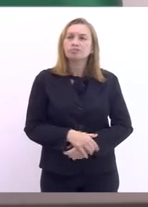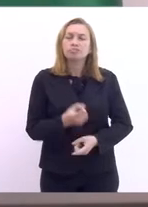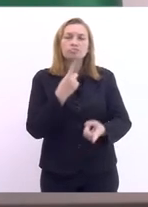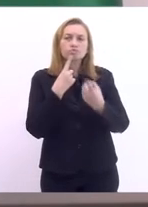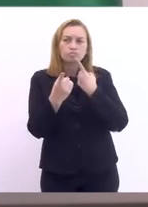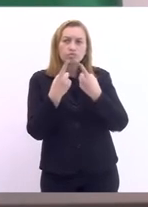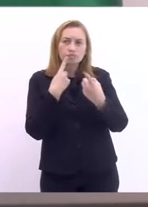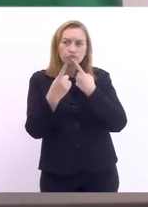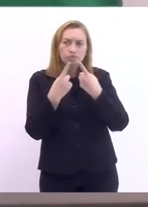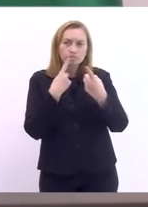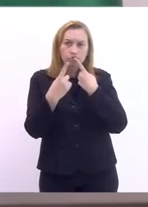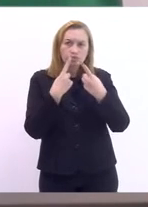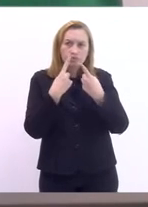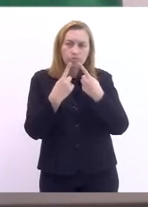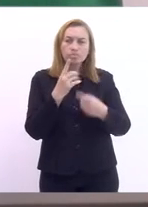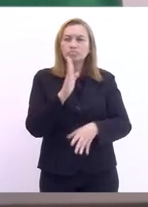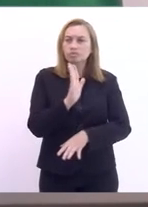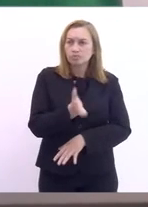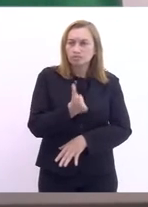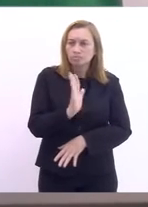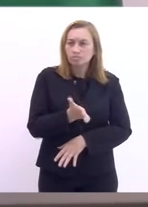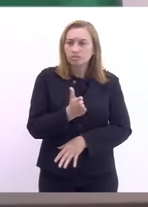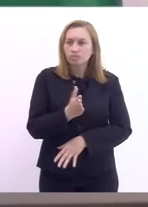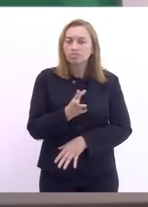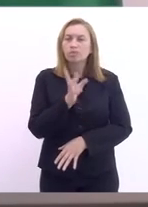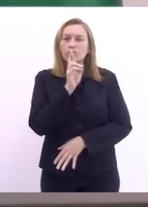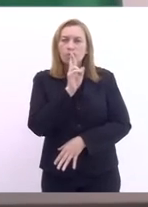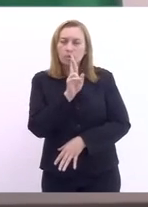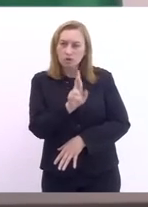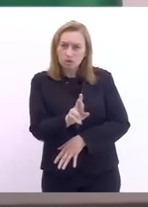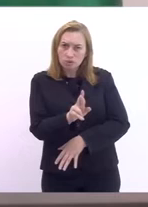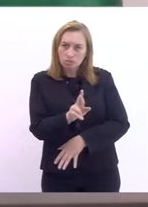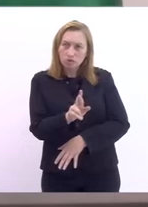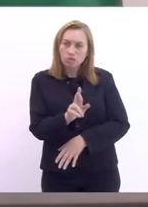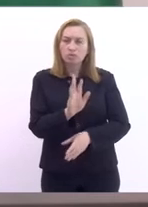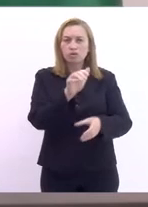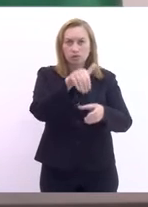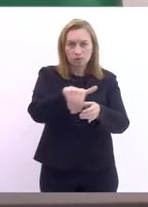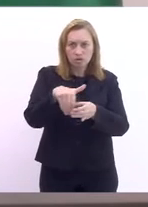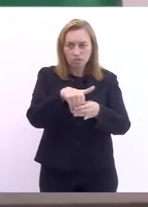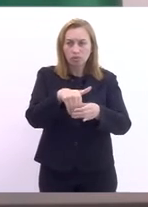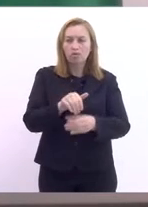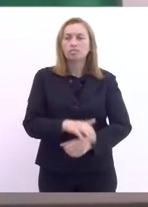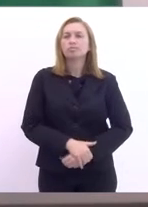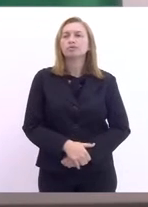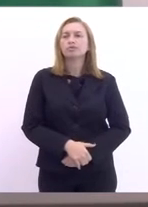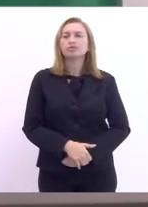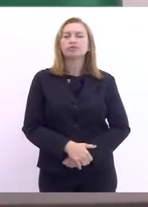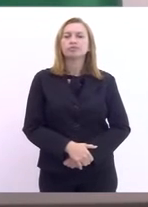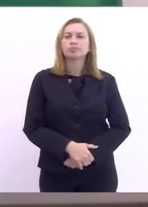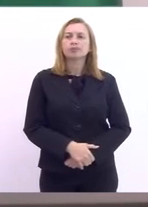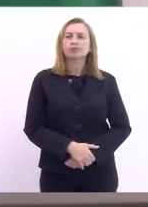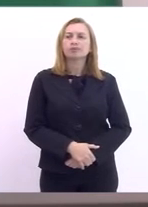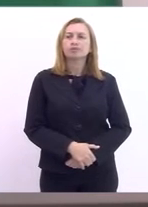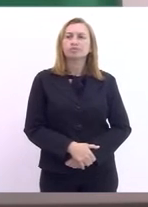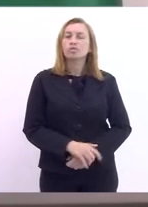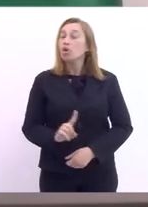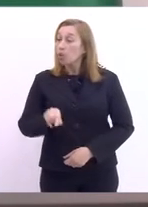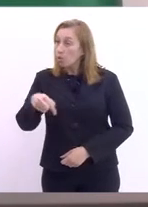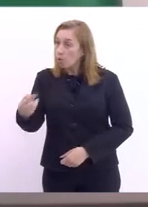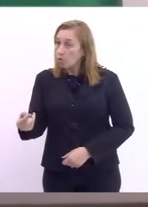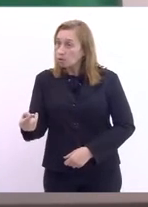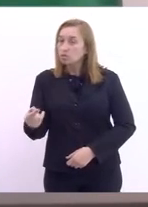discutiu e já deu o seu voto. Arguo algum